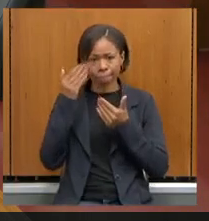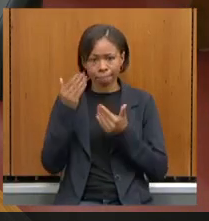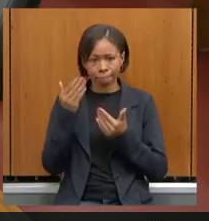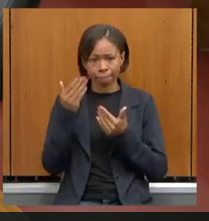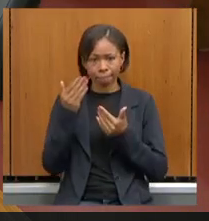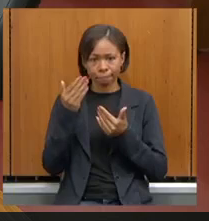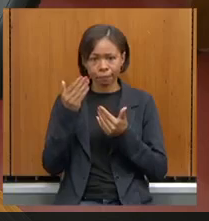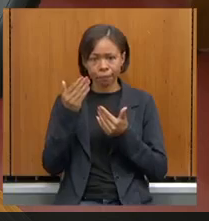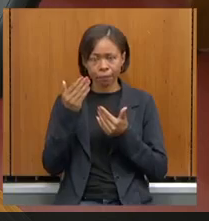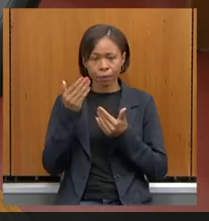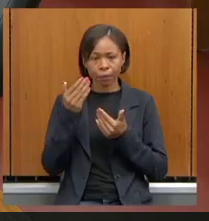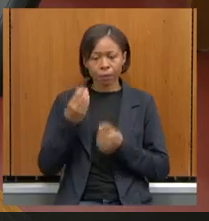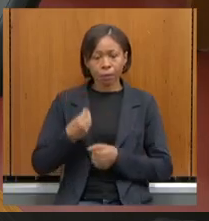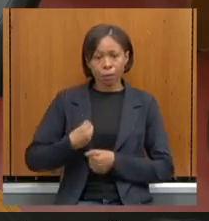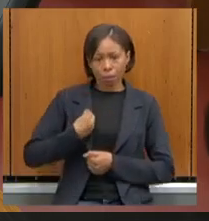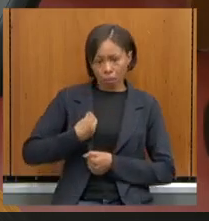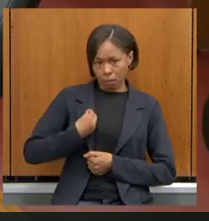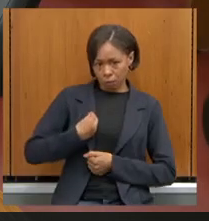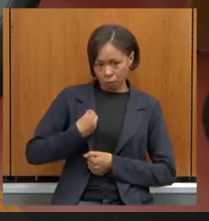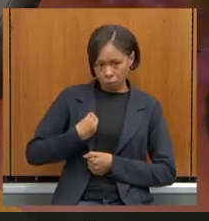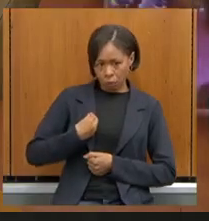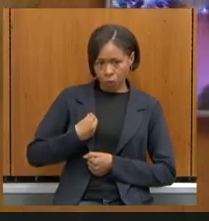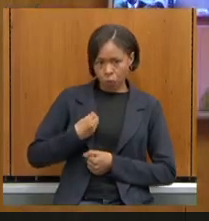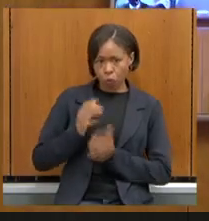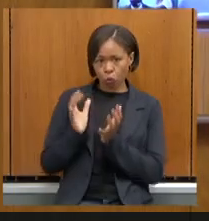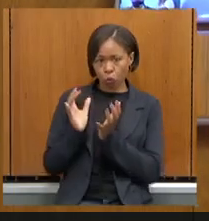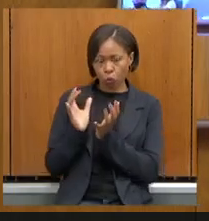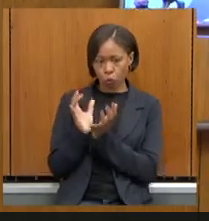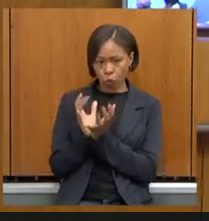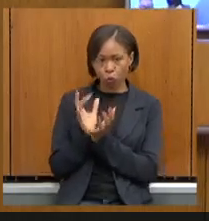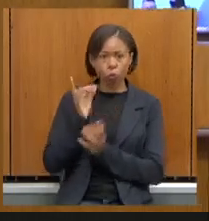presença dos deputados.